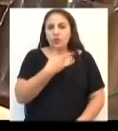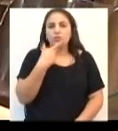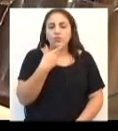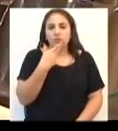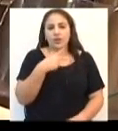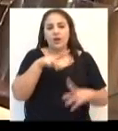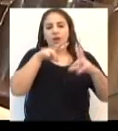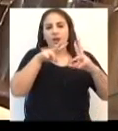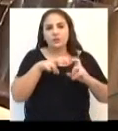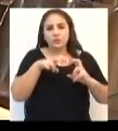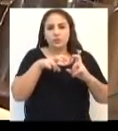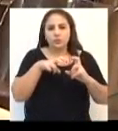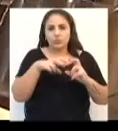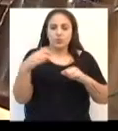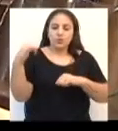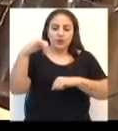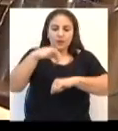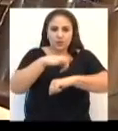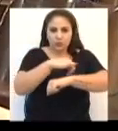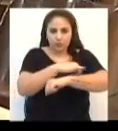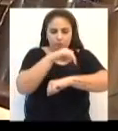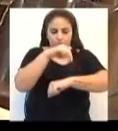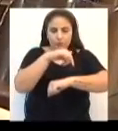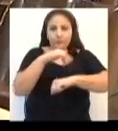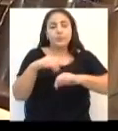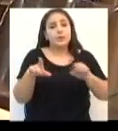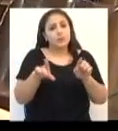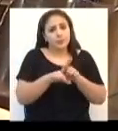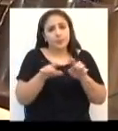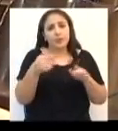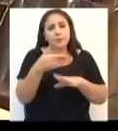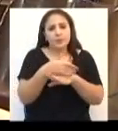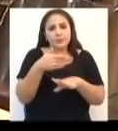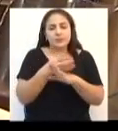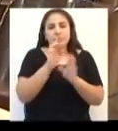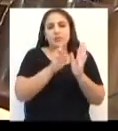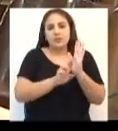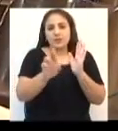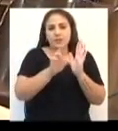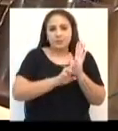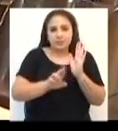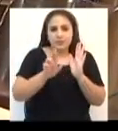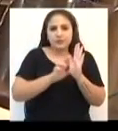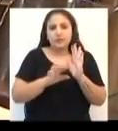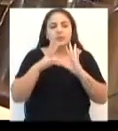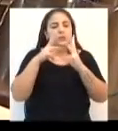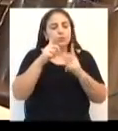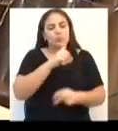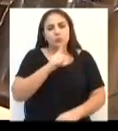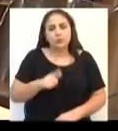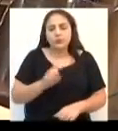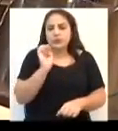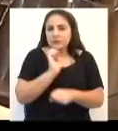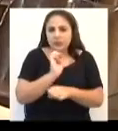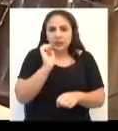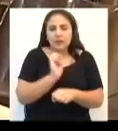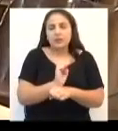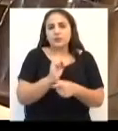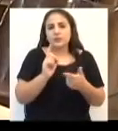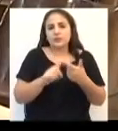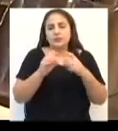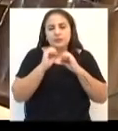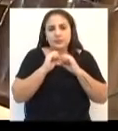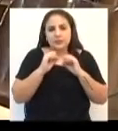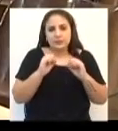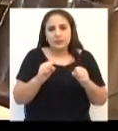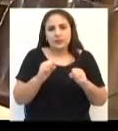trataremos da questão do aeroporto, mas com a presença de representantes da FEPAM, do Governo do Estado, o secretário